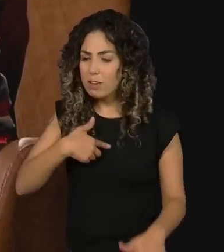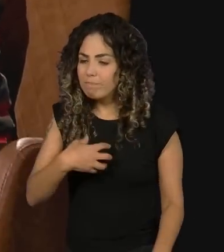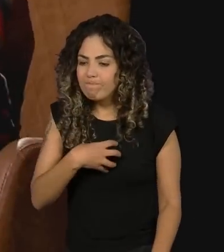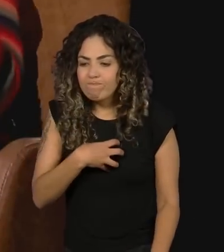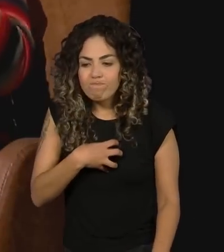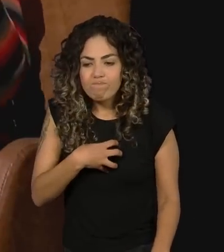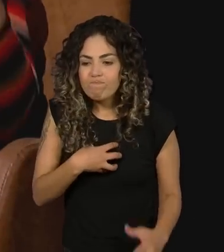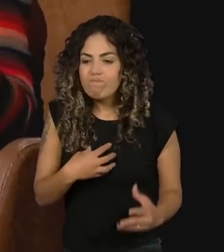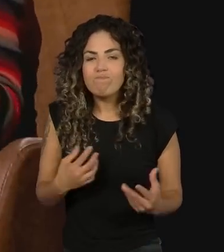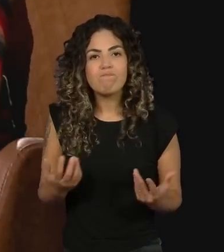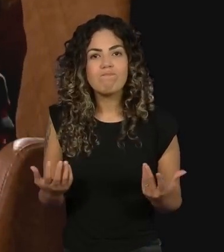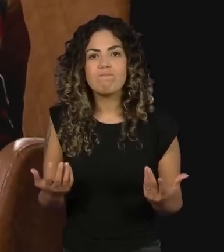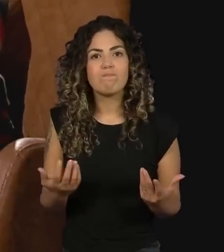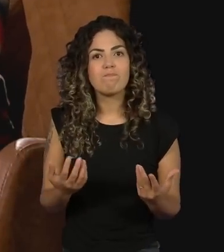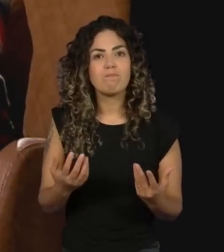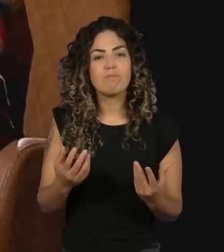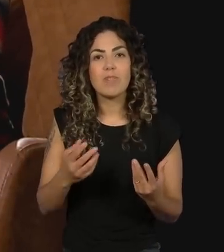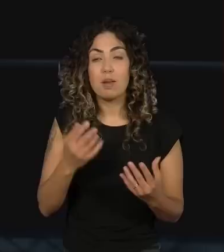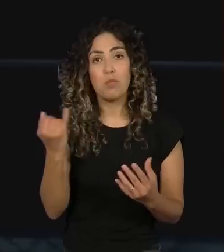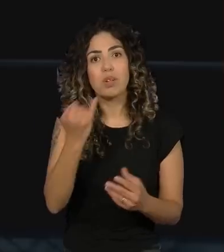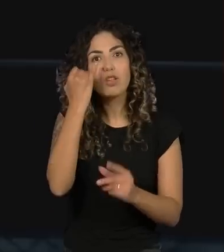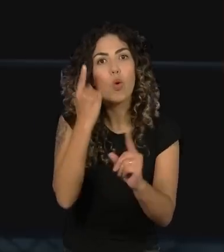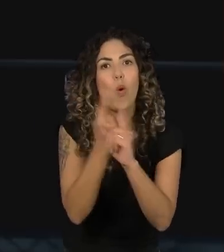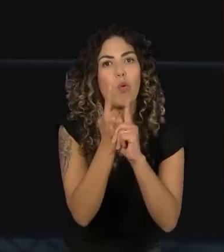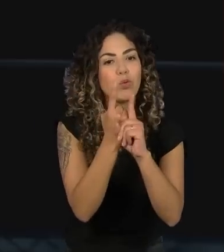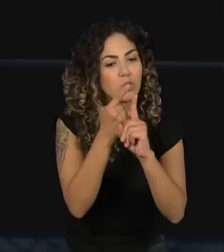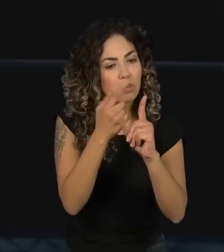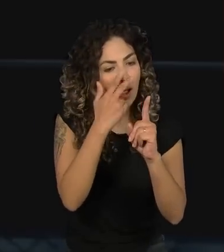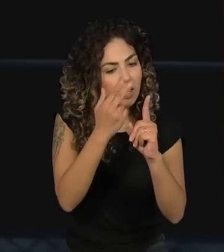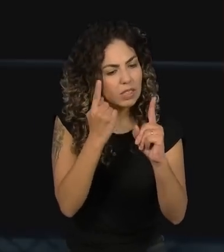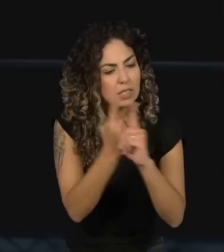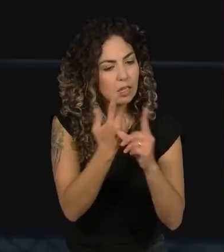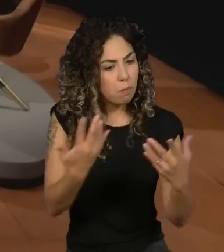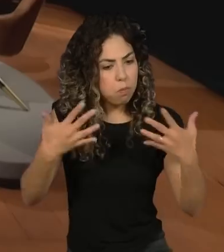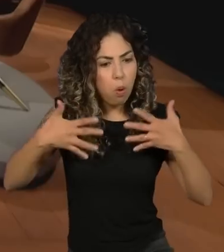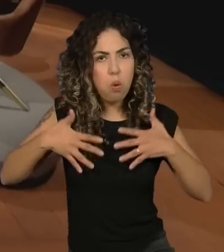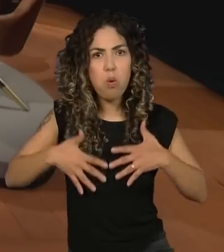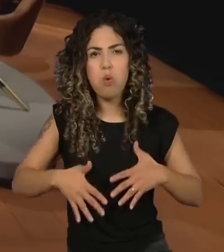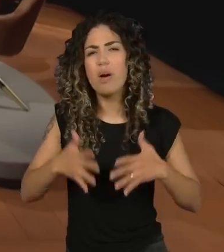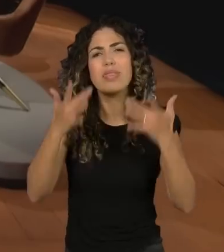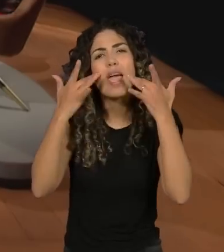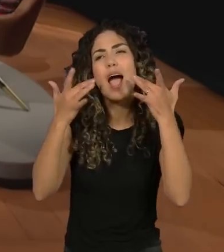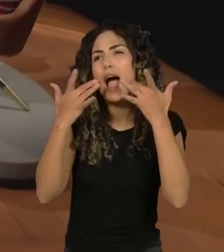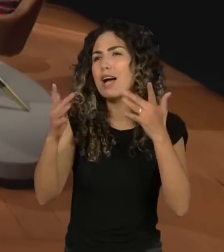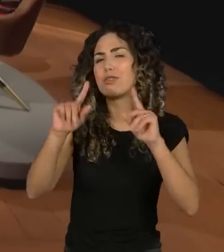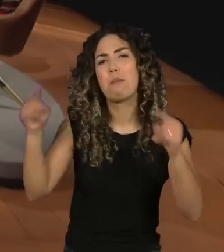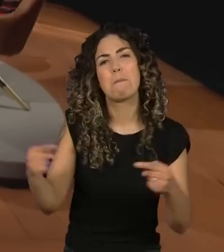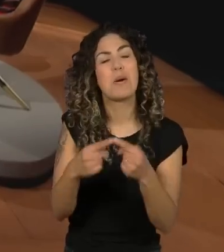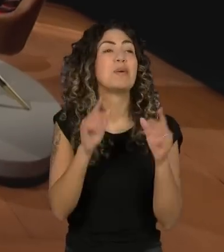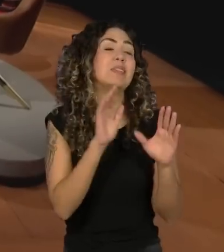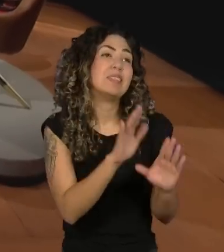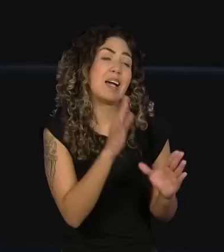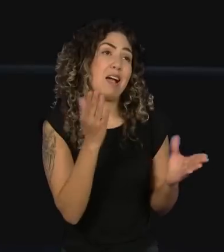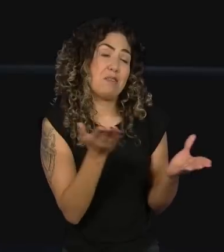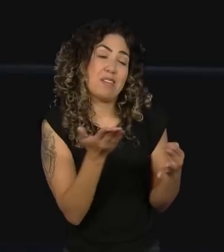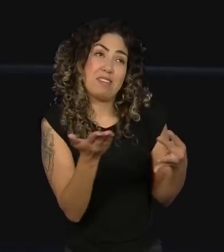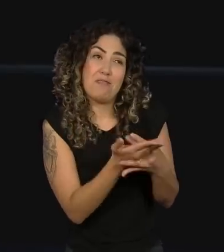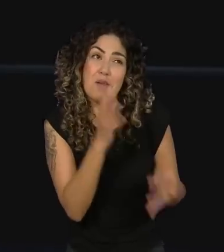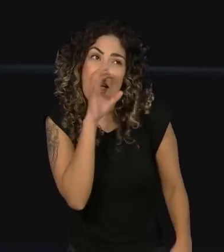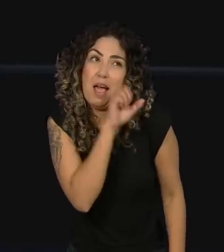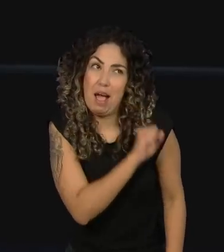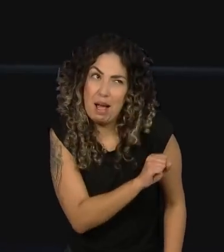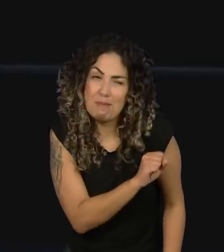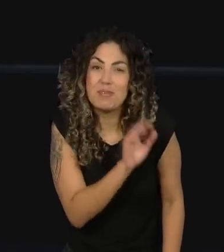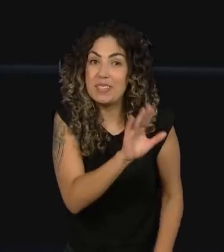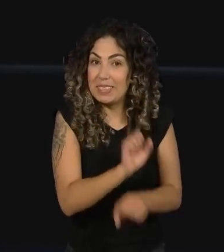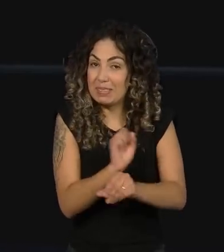essa arte do encontro. E eu acho que isso tudo tem muito a ver com o teatro. Bom, a gente vai fazer um breve intervalo e a gente volta daqui a pouquinho